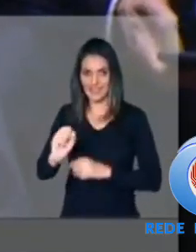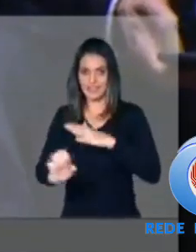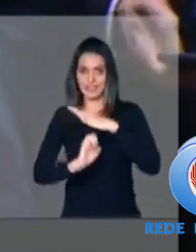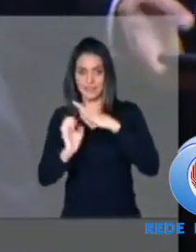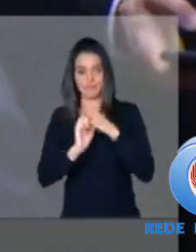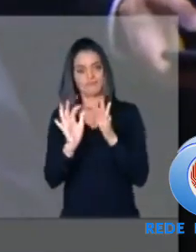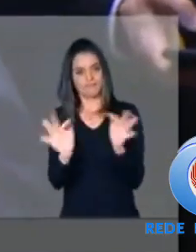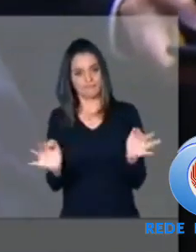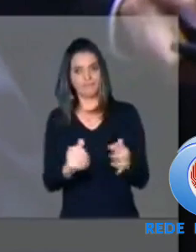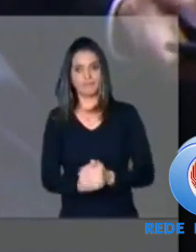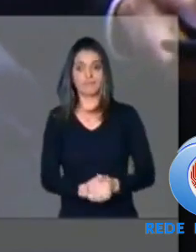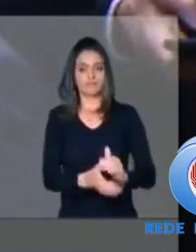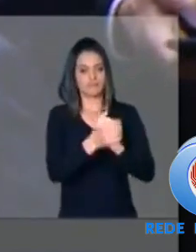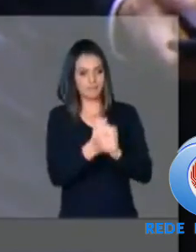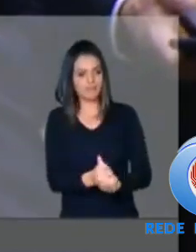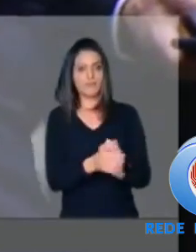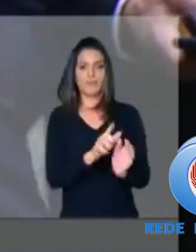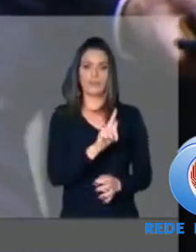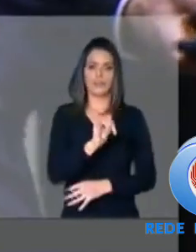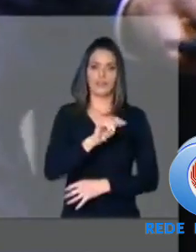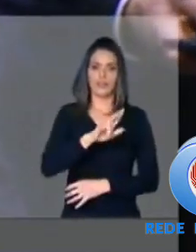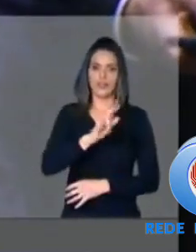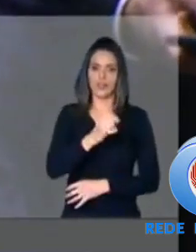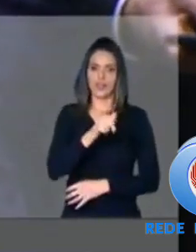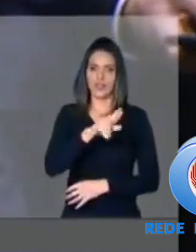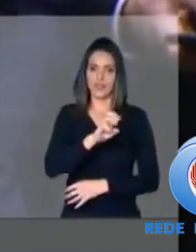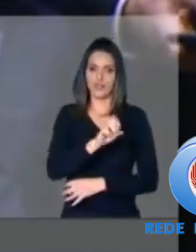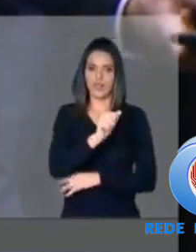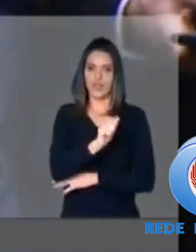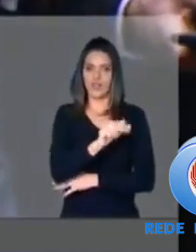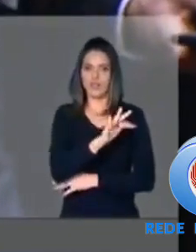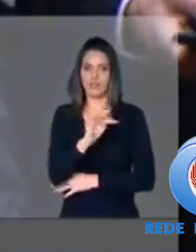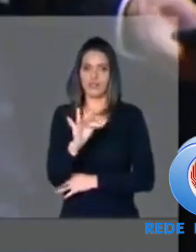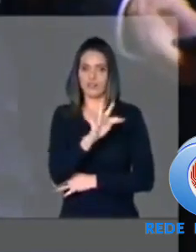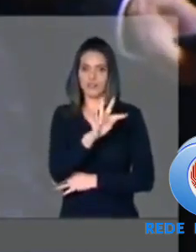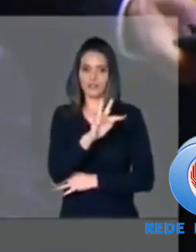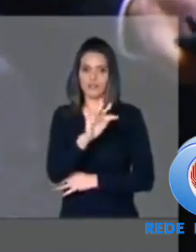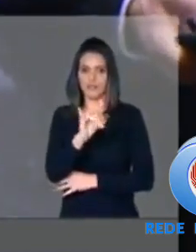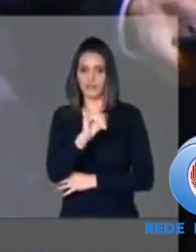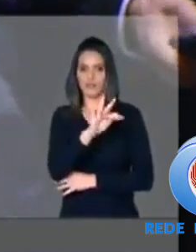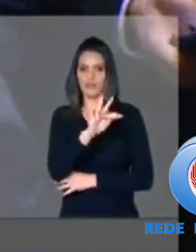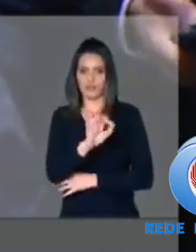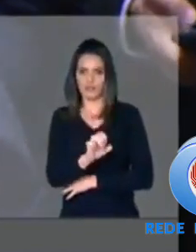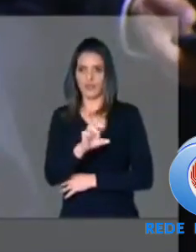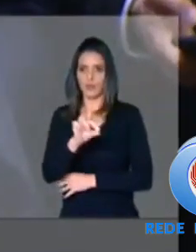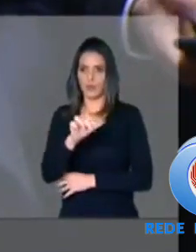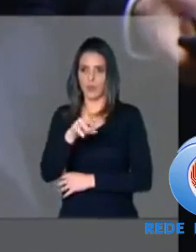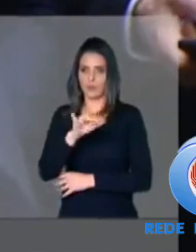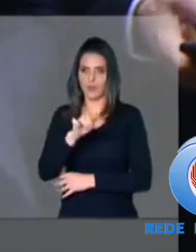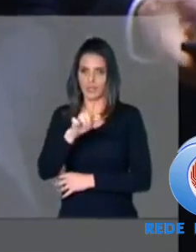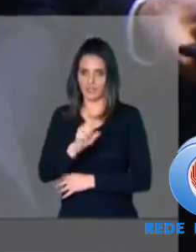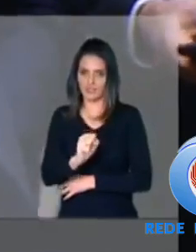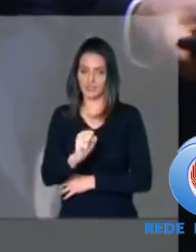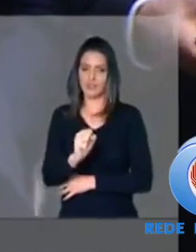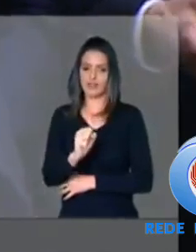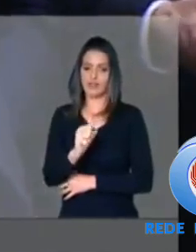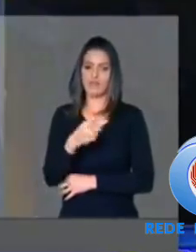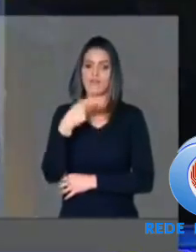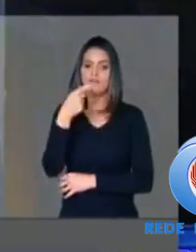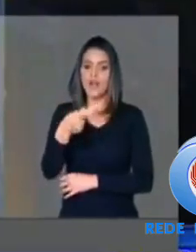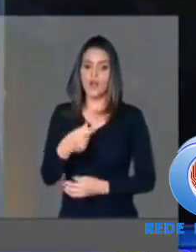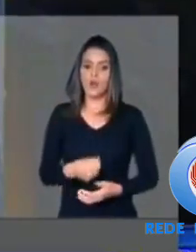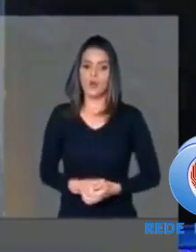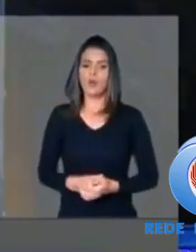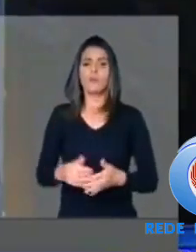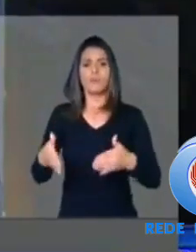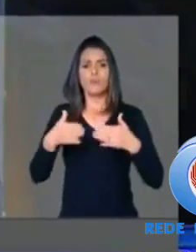Guilherme Afife Domingos, que sempre disse: se o Estado não puder ajudar, que por favor. Presidente pelo Democrata. Por favor,